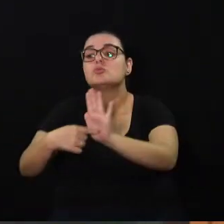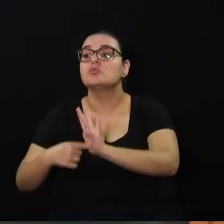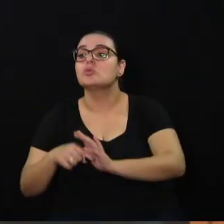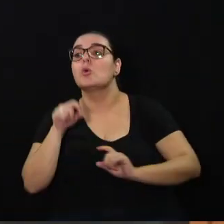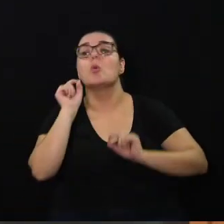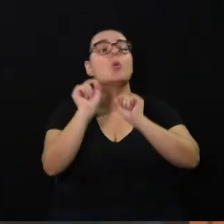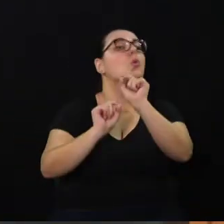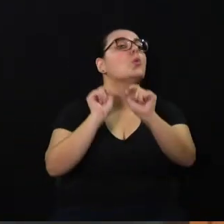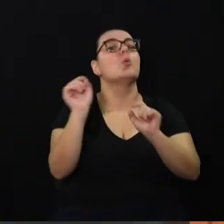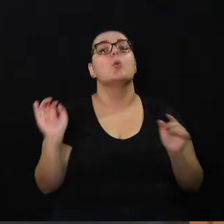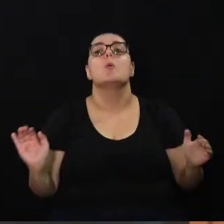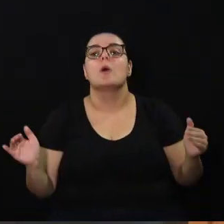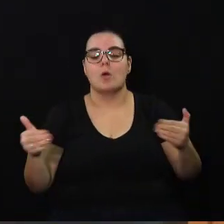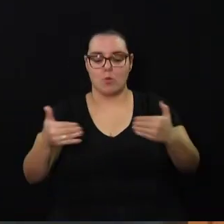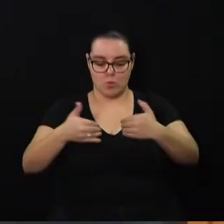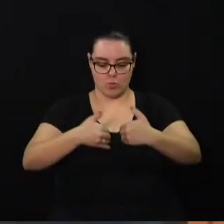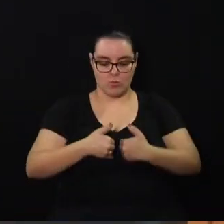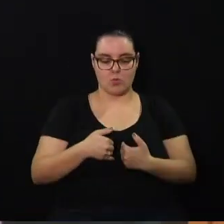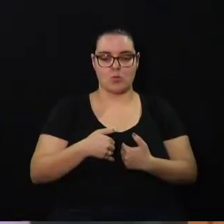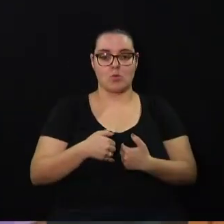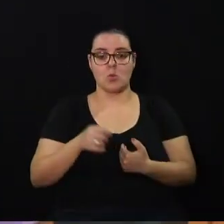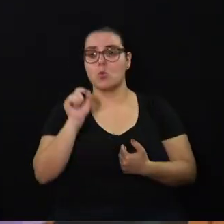do espectro do autismo